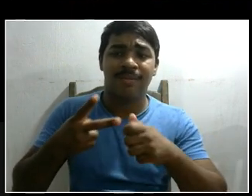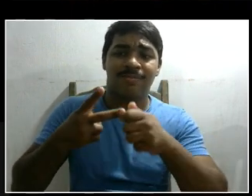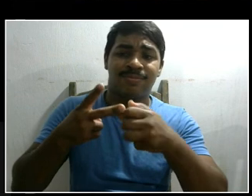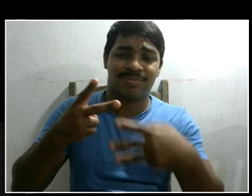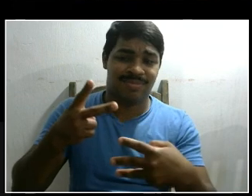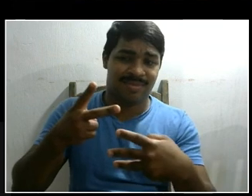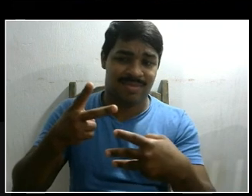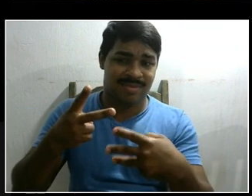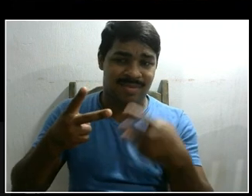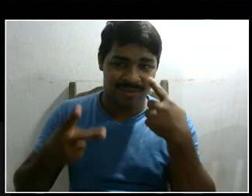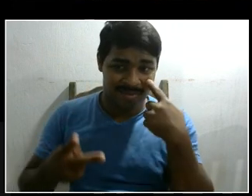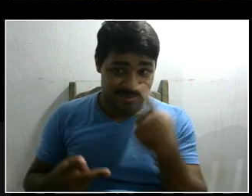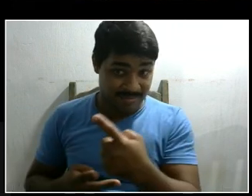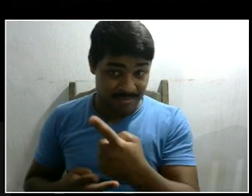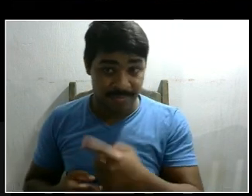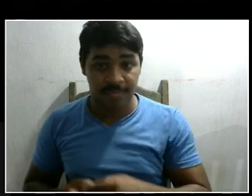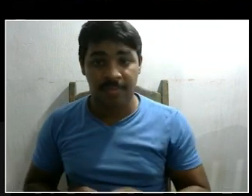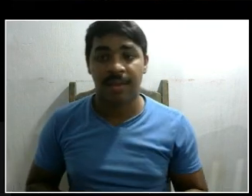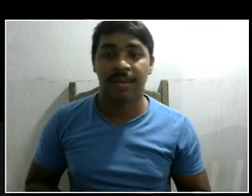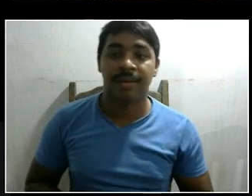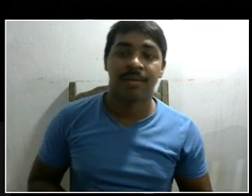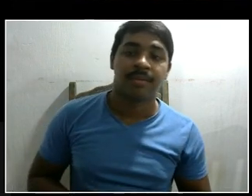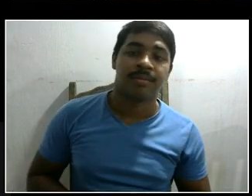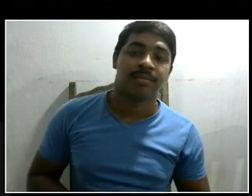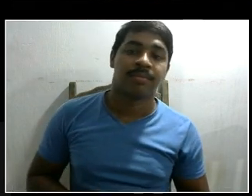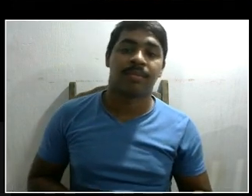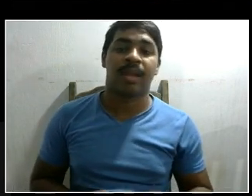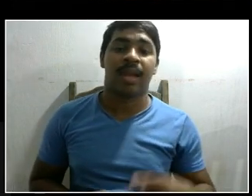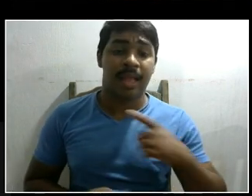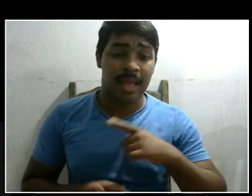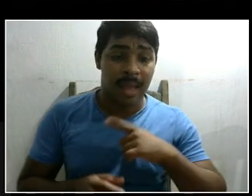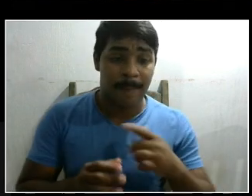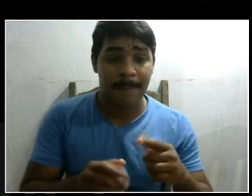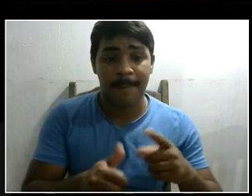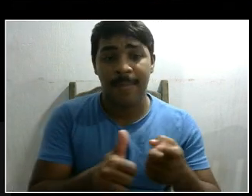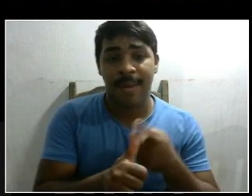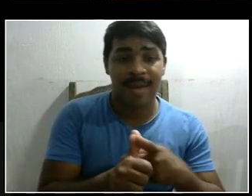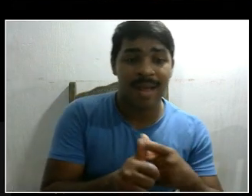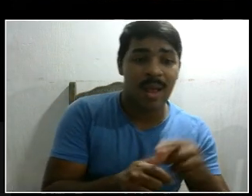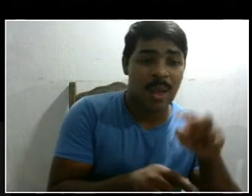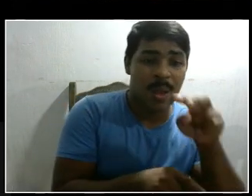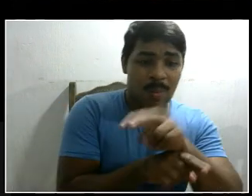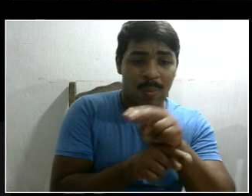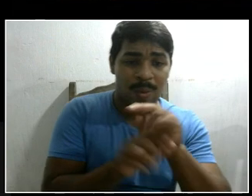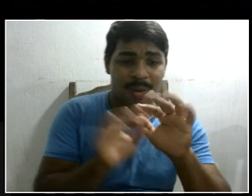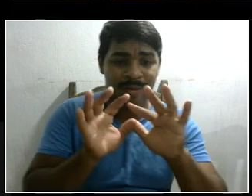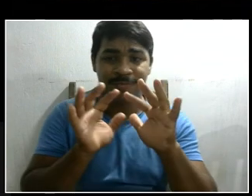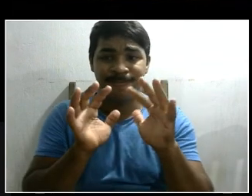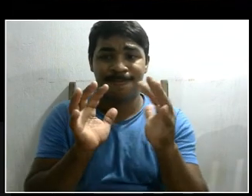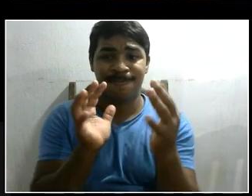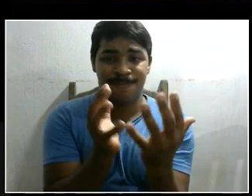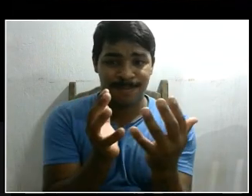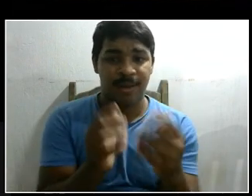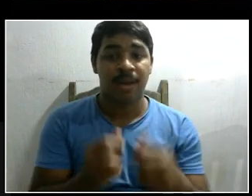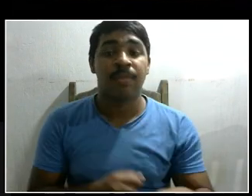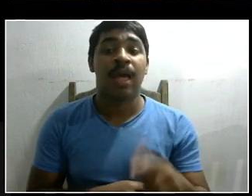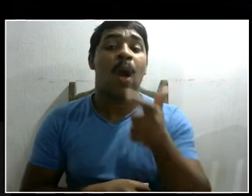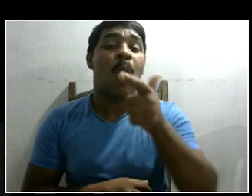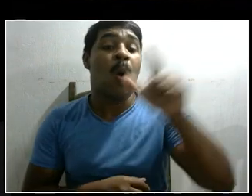a epiderme e o suber, tá? Tecidos de sustentação, que é representado pelo colênquima e pelo